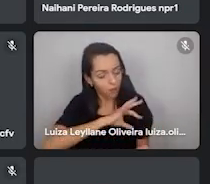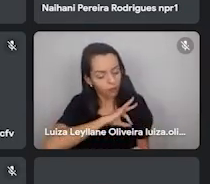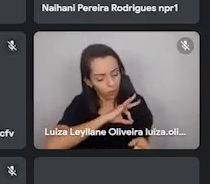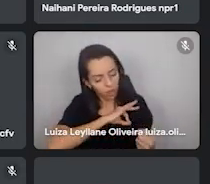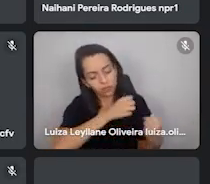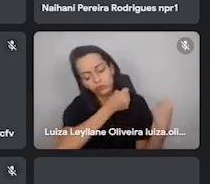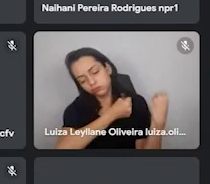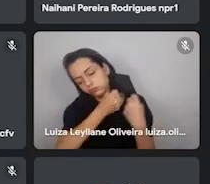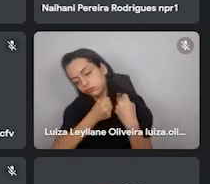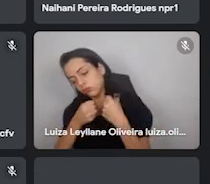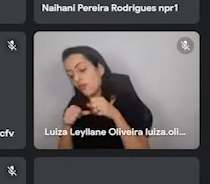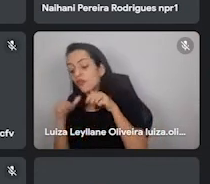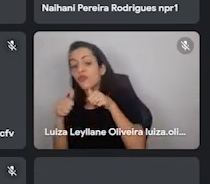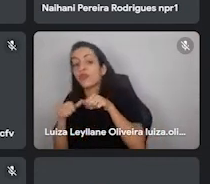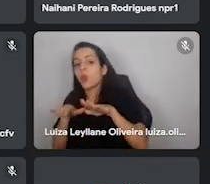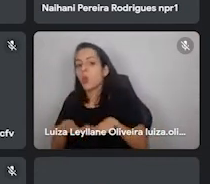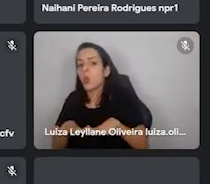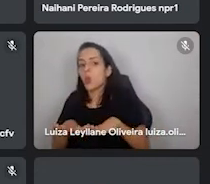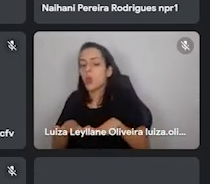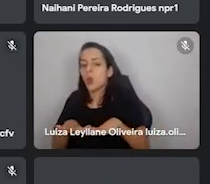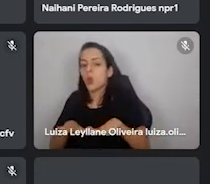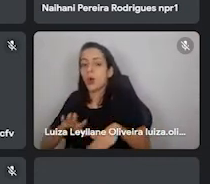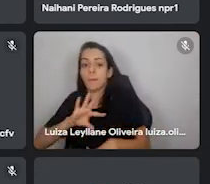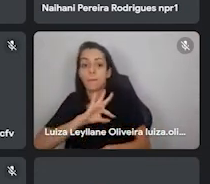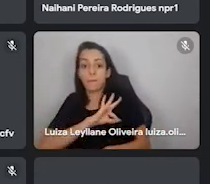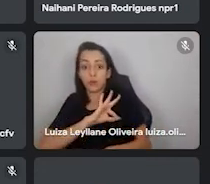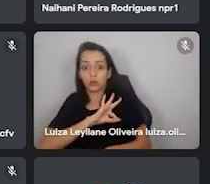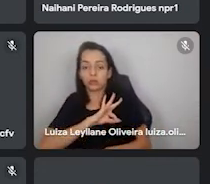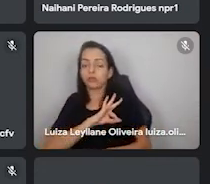perto, até que eu pudesse abrir a chave.